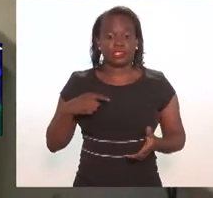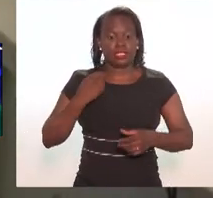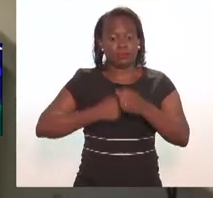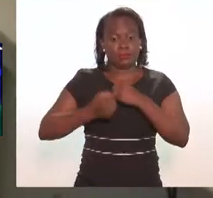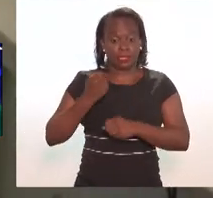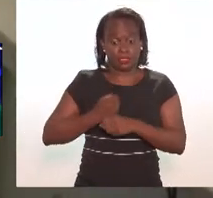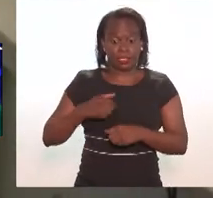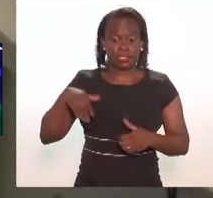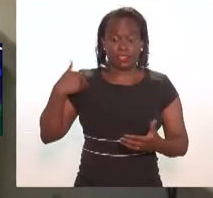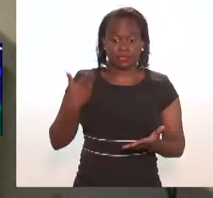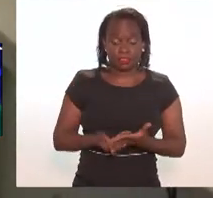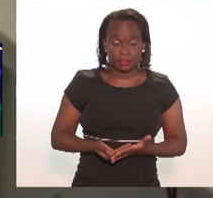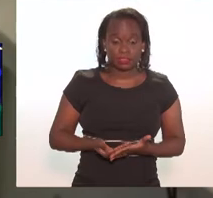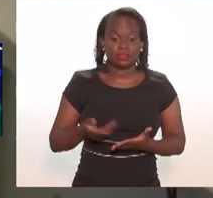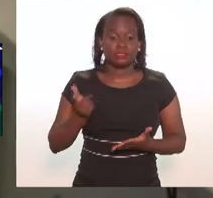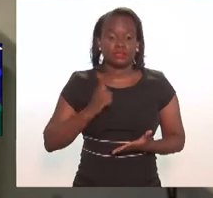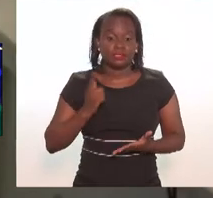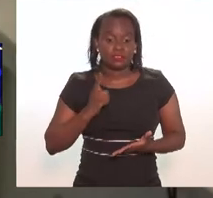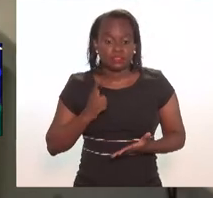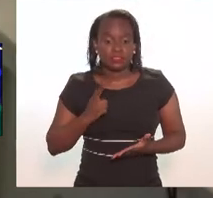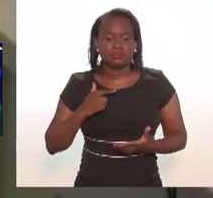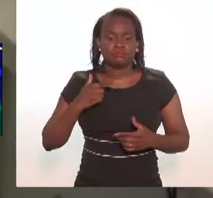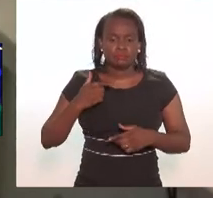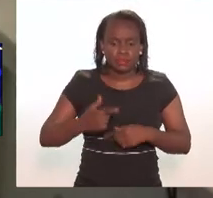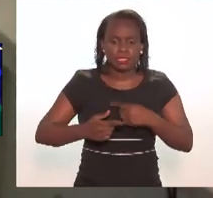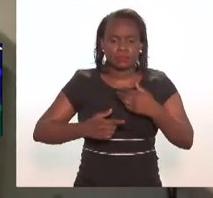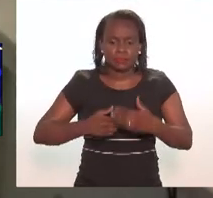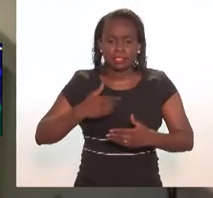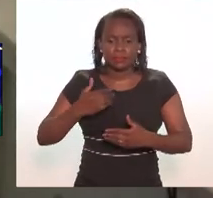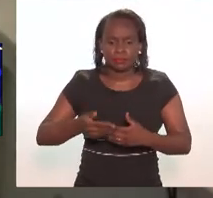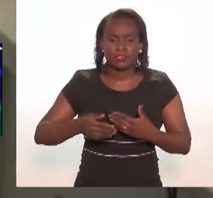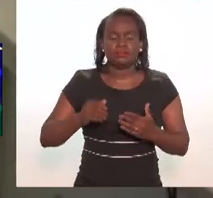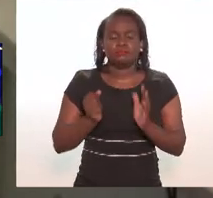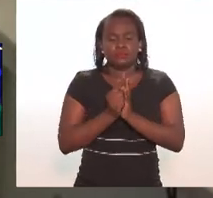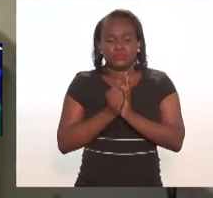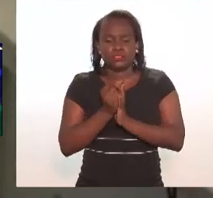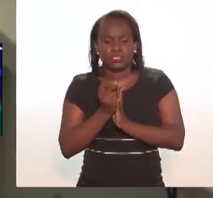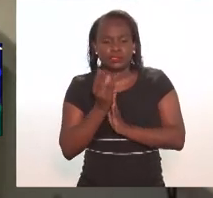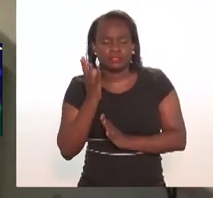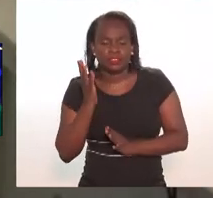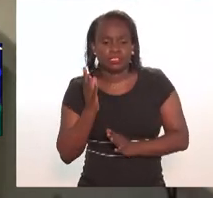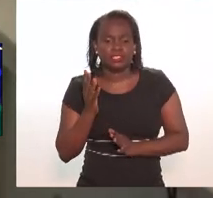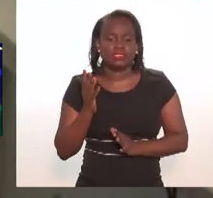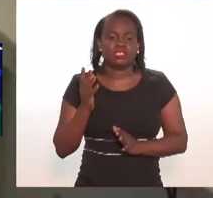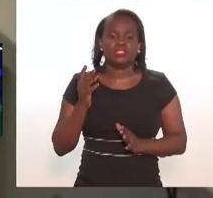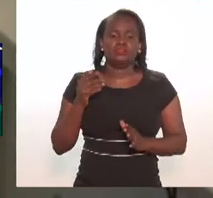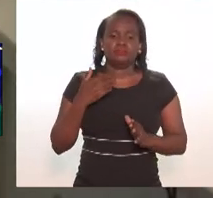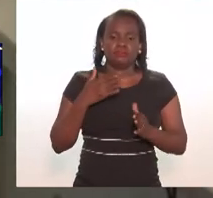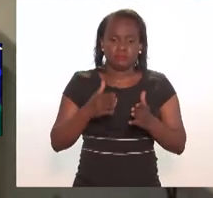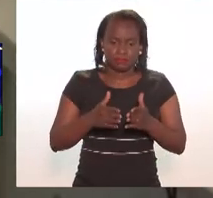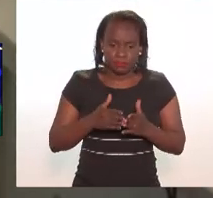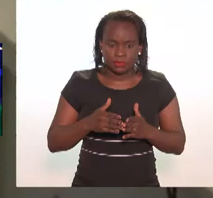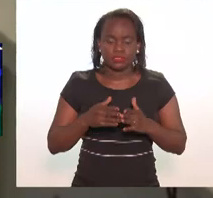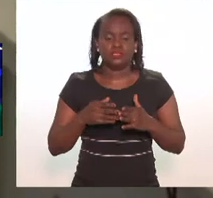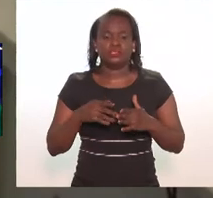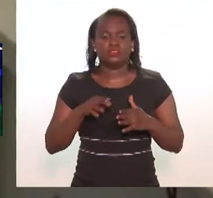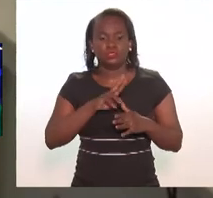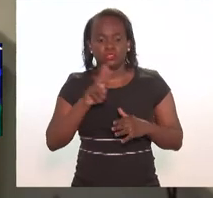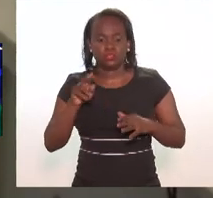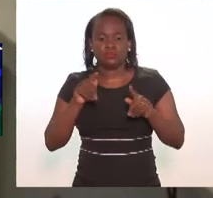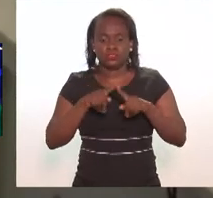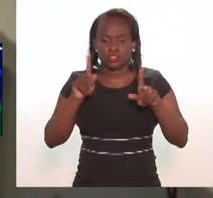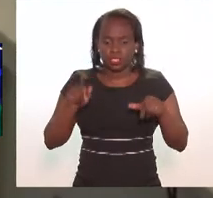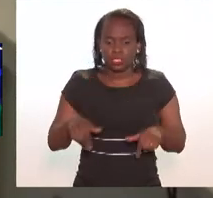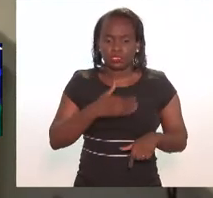ano passado, por sucessivas vezes, pleiteado em nome dos